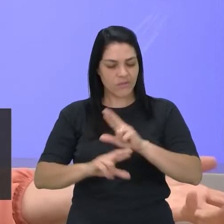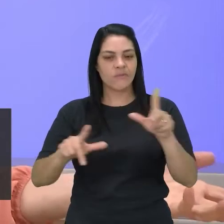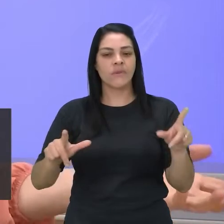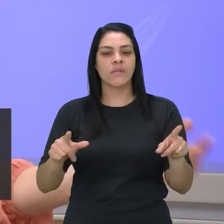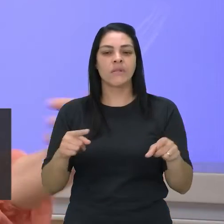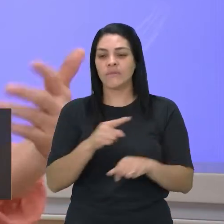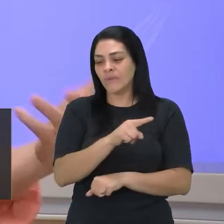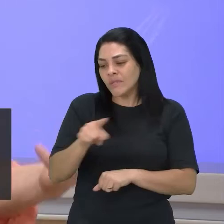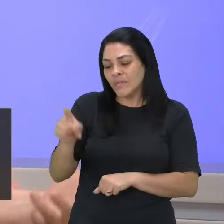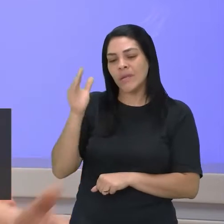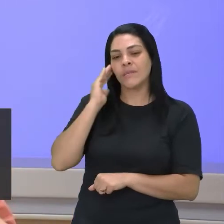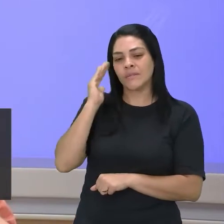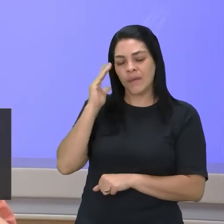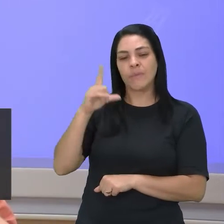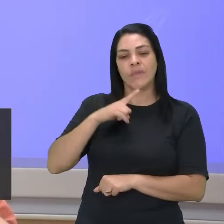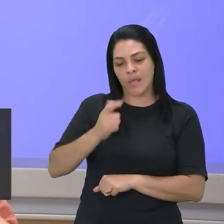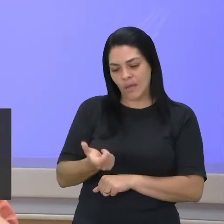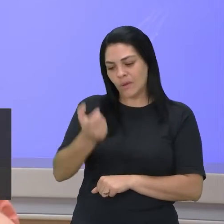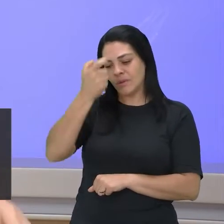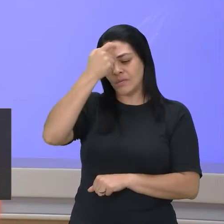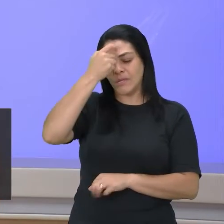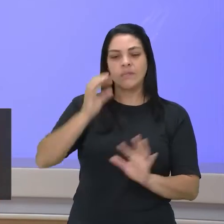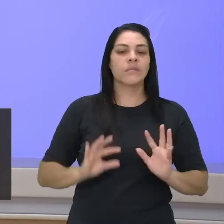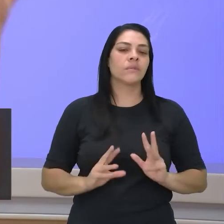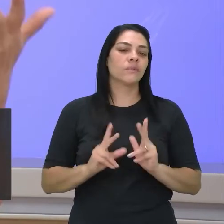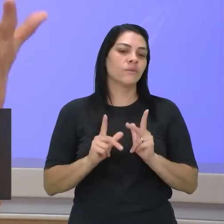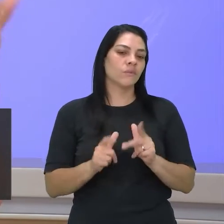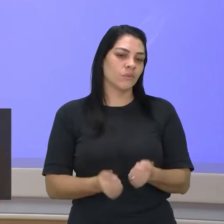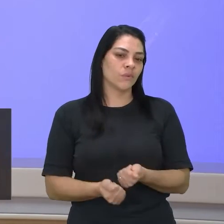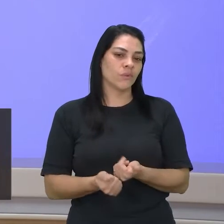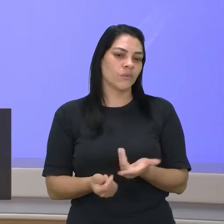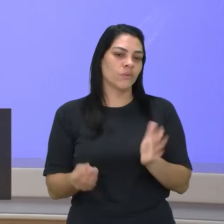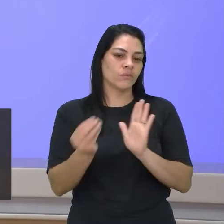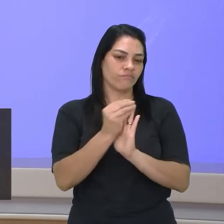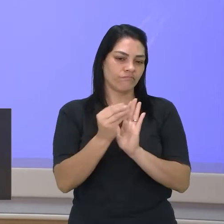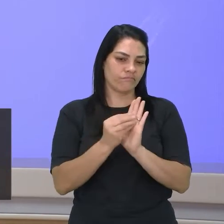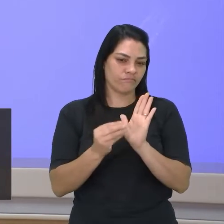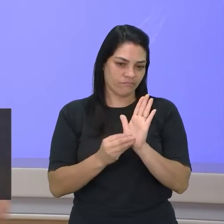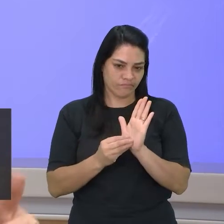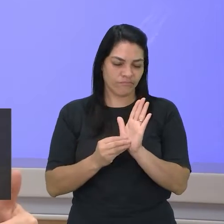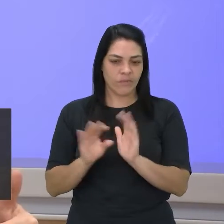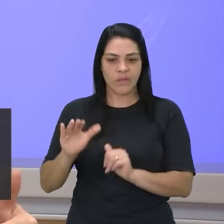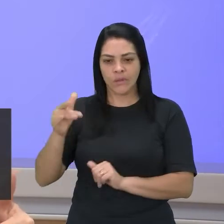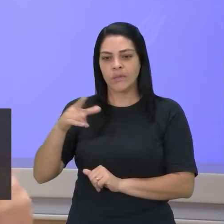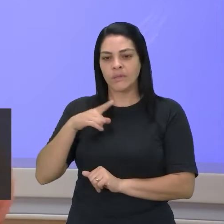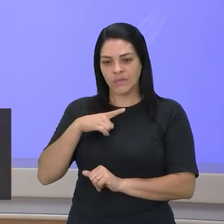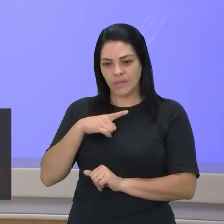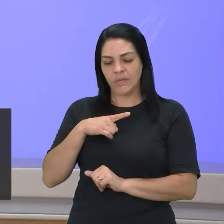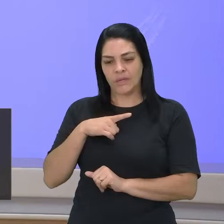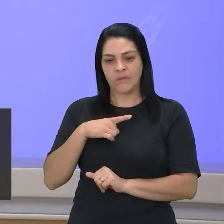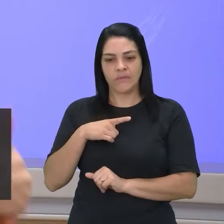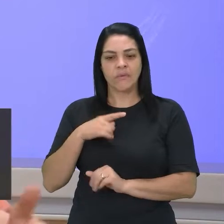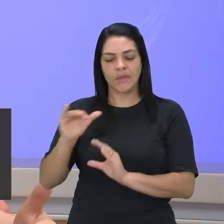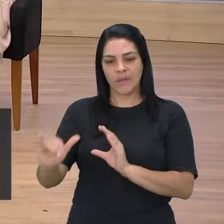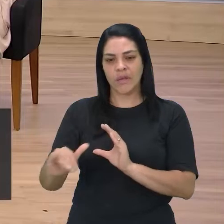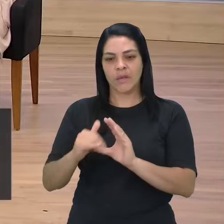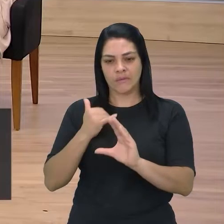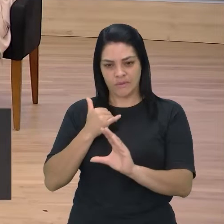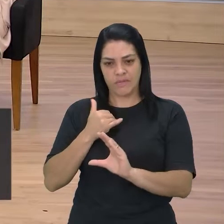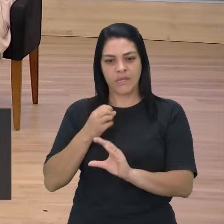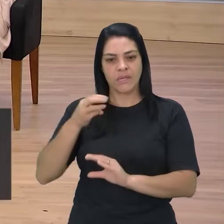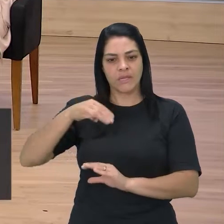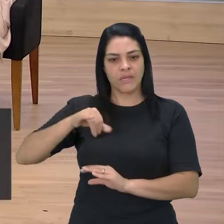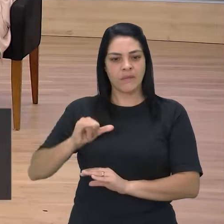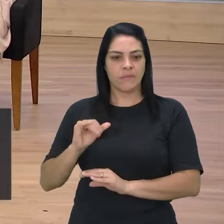sabe disso, tenha consciência sobre todo esse ponto. E quando eu li ali que você tinha dentro do ICPT, a mensagem da Michele Sato,